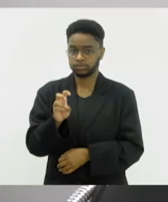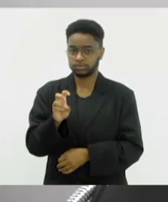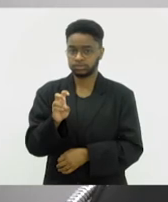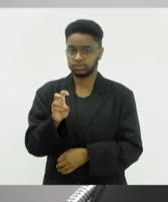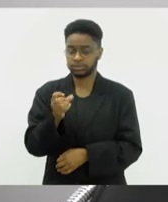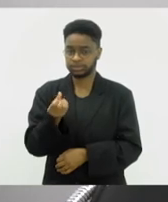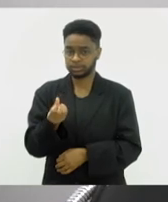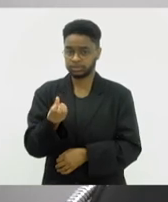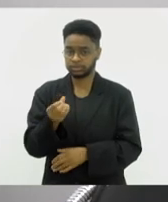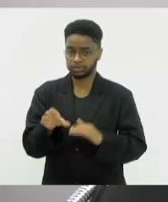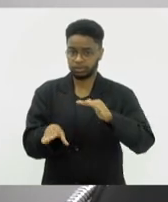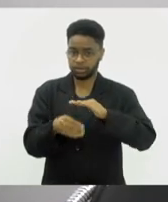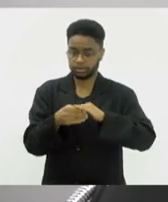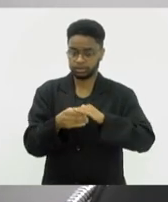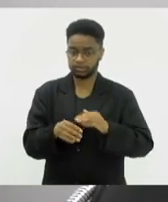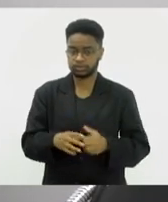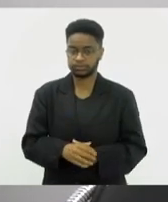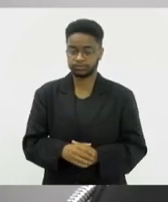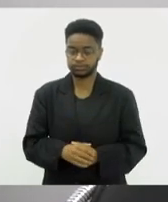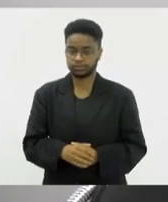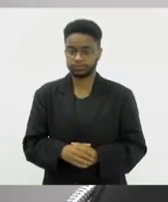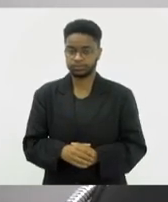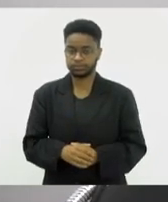cinco, seis emendas